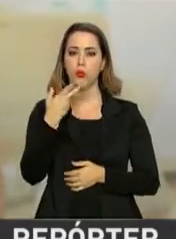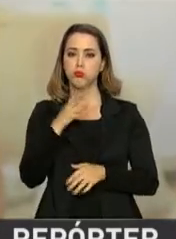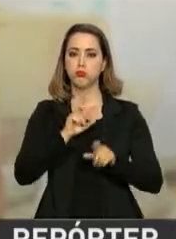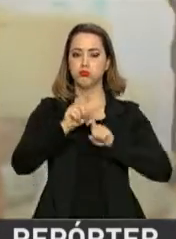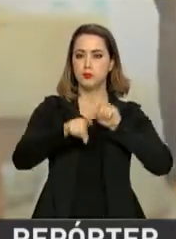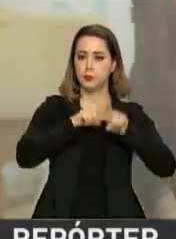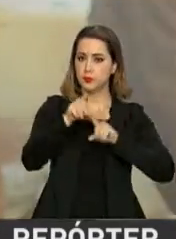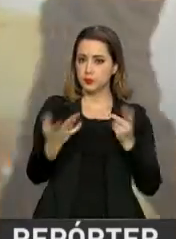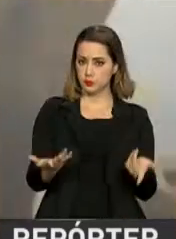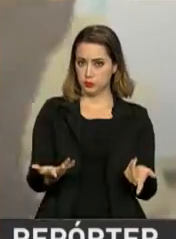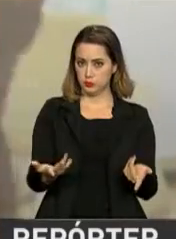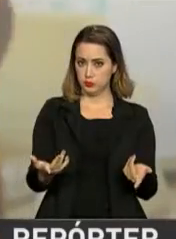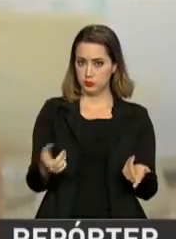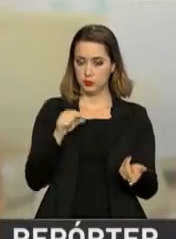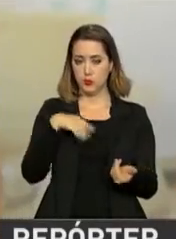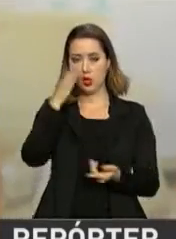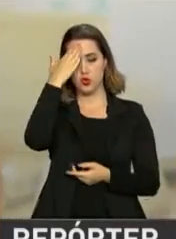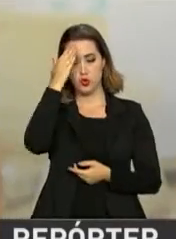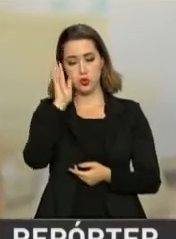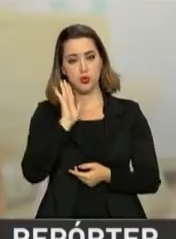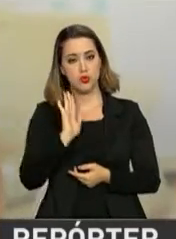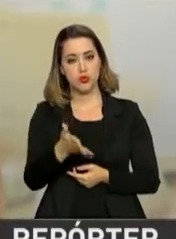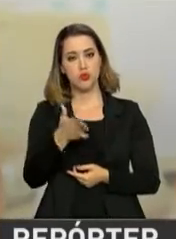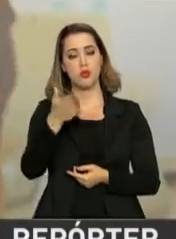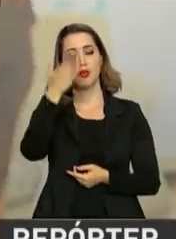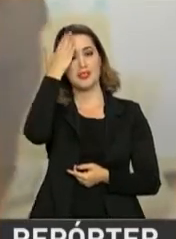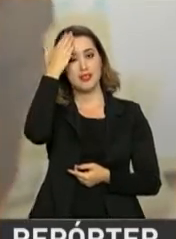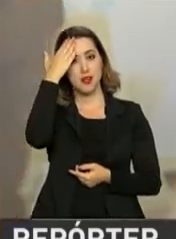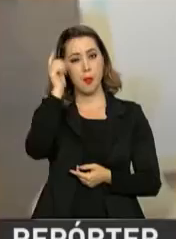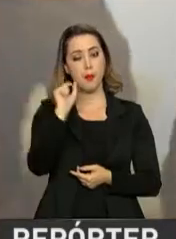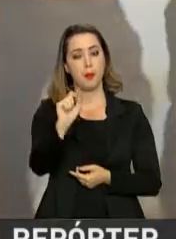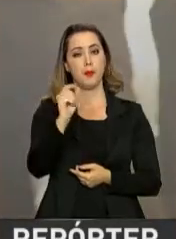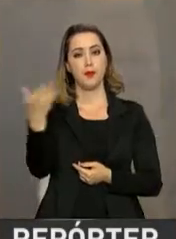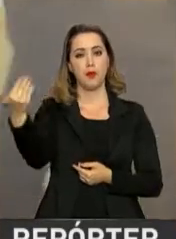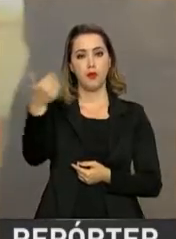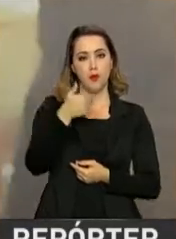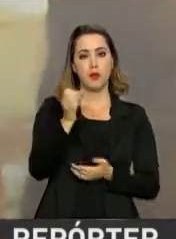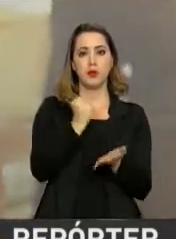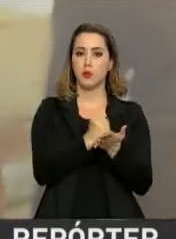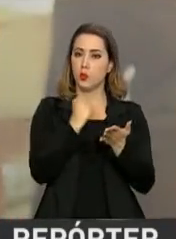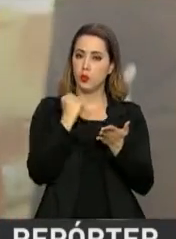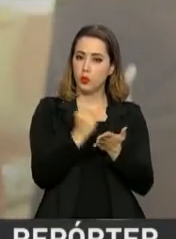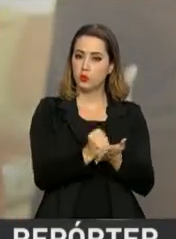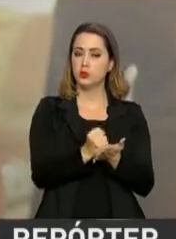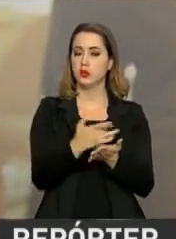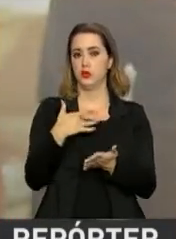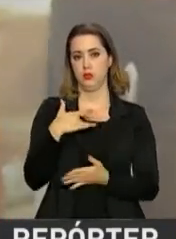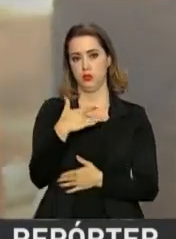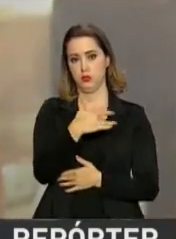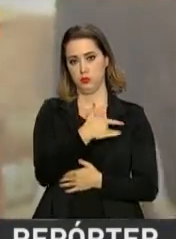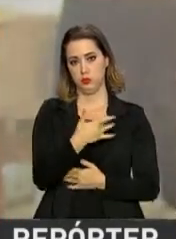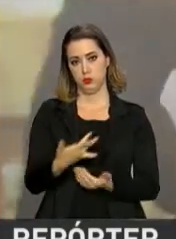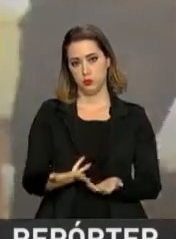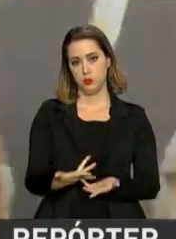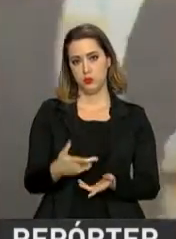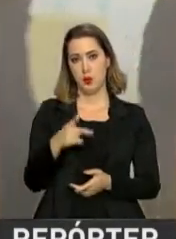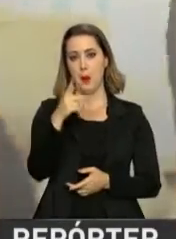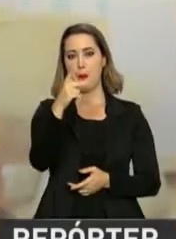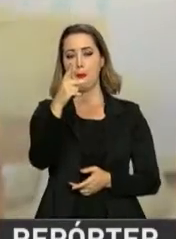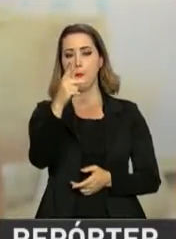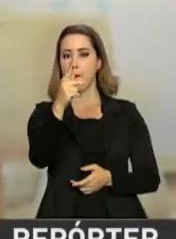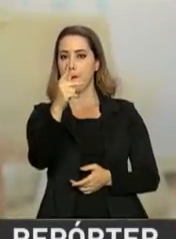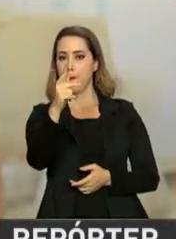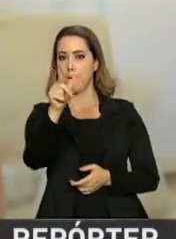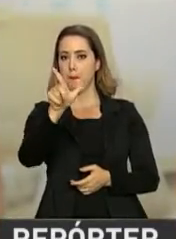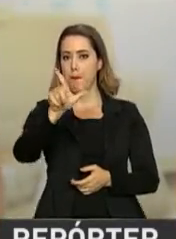ea gente sabia que isso era uma coisa que viria para os planos de saúde né ea gente queria que isso viesse de